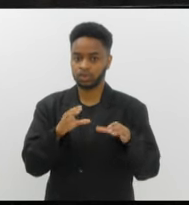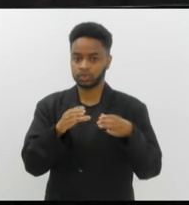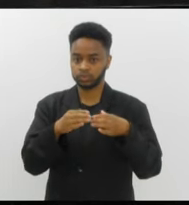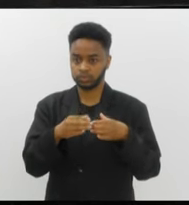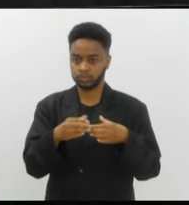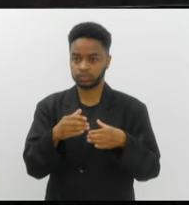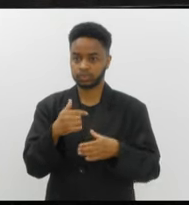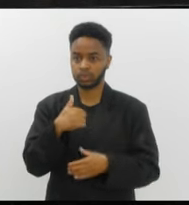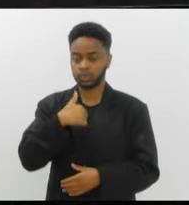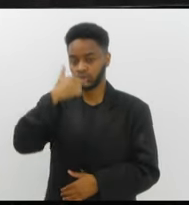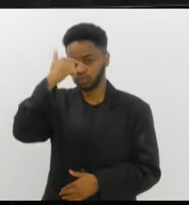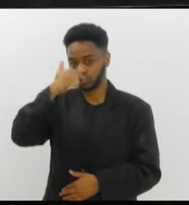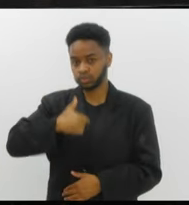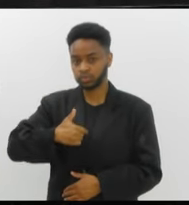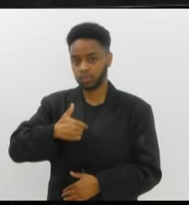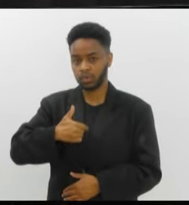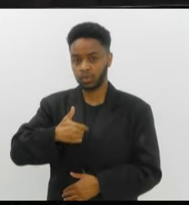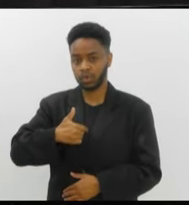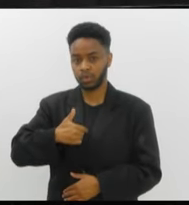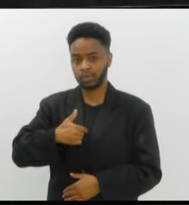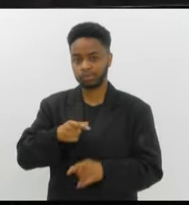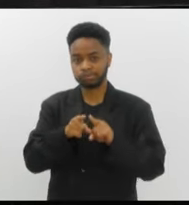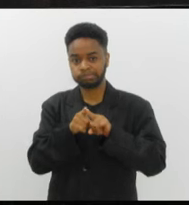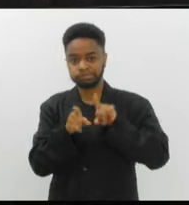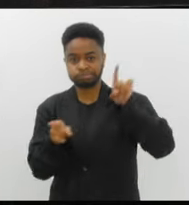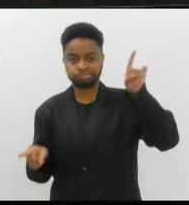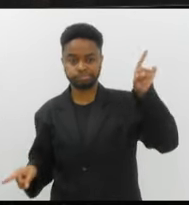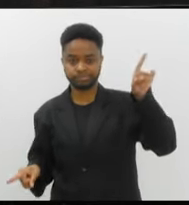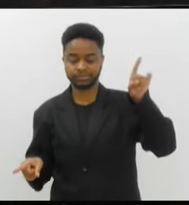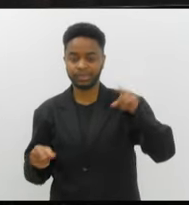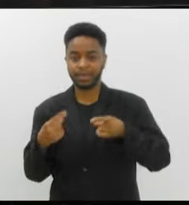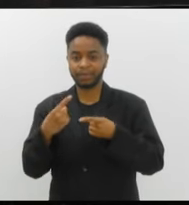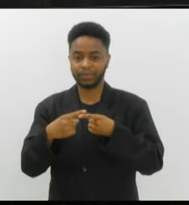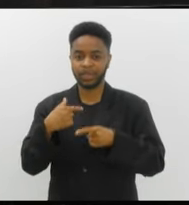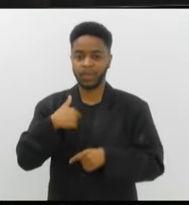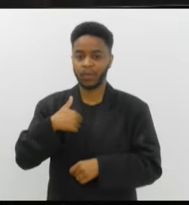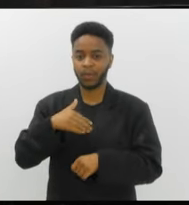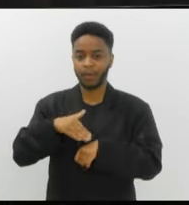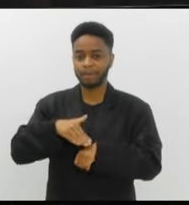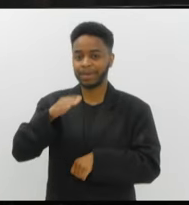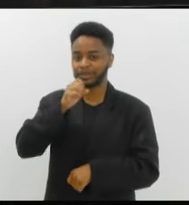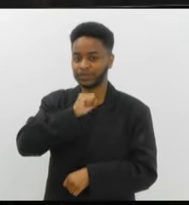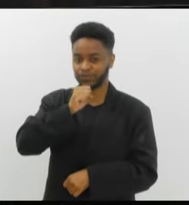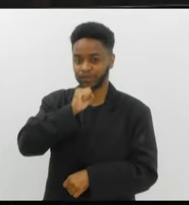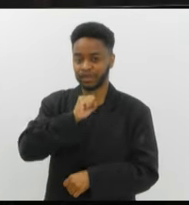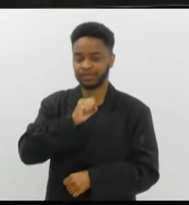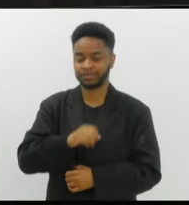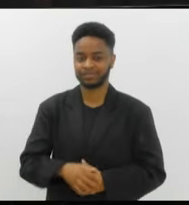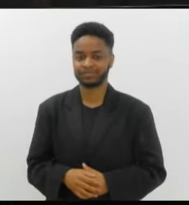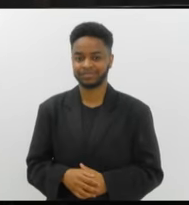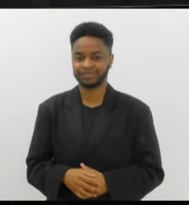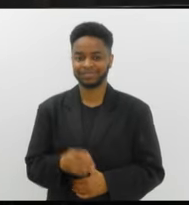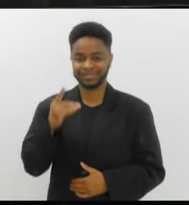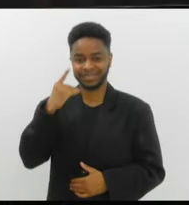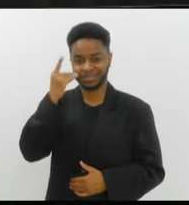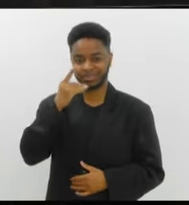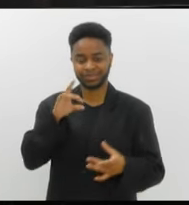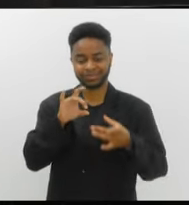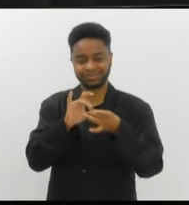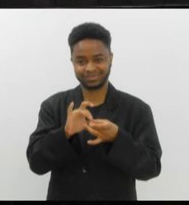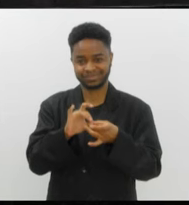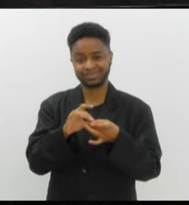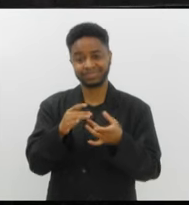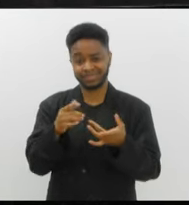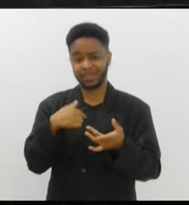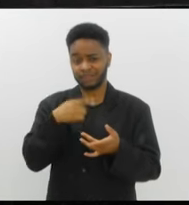eu sou o extremo oposto. Sou o mais velho parlamentar da bancada. Estou falando